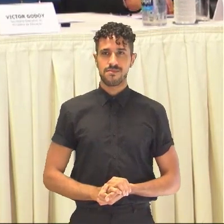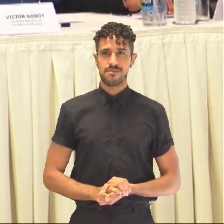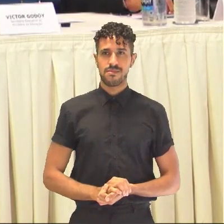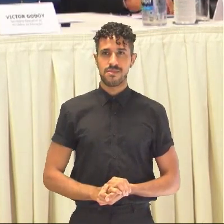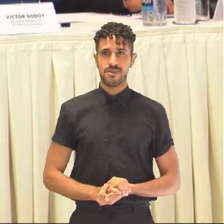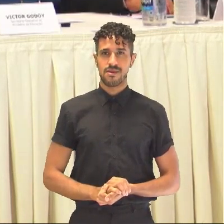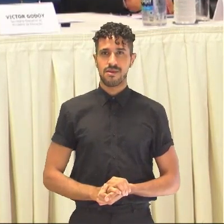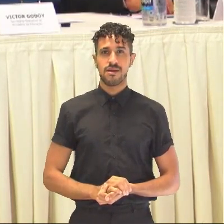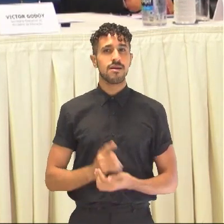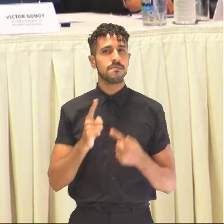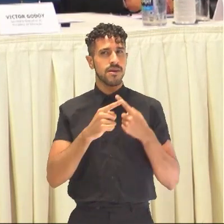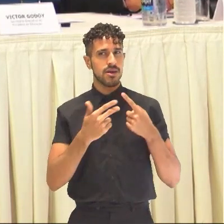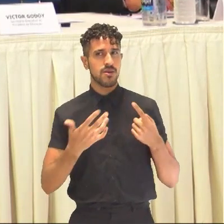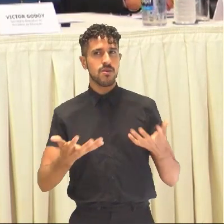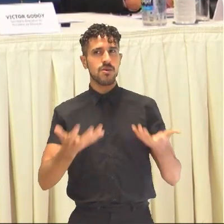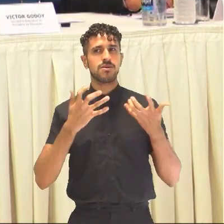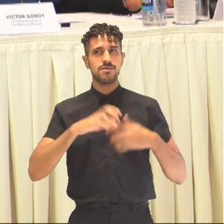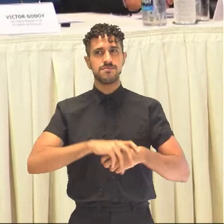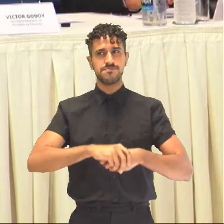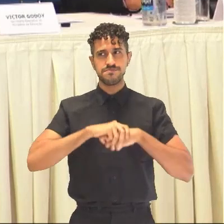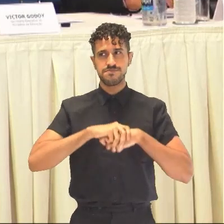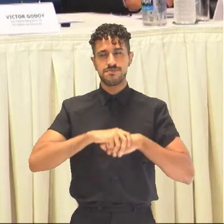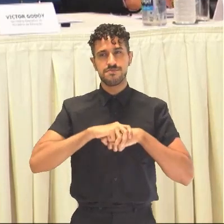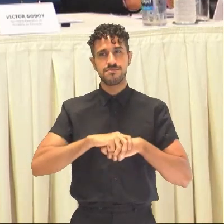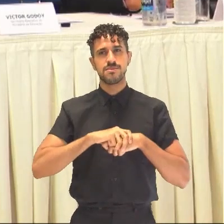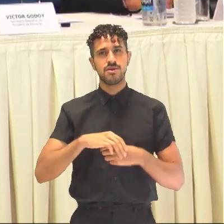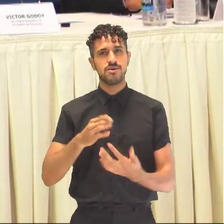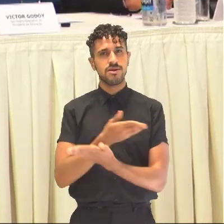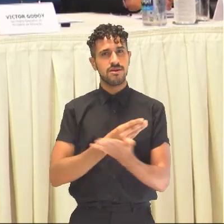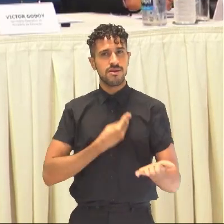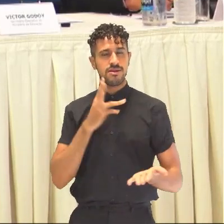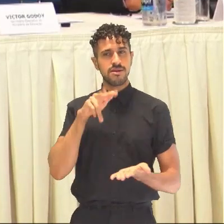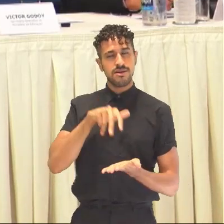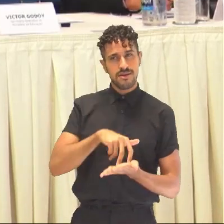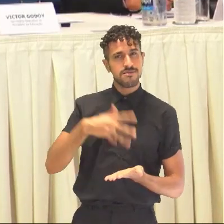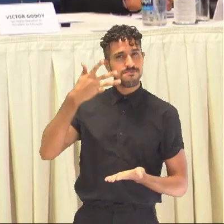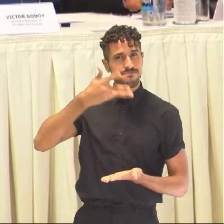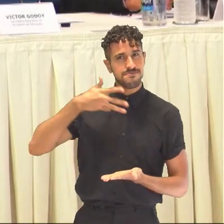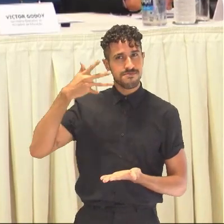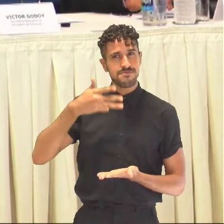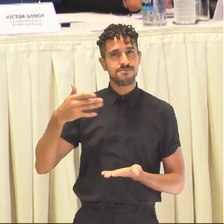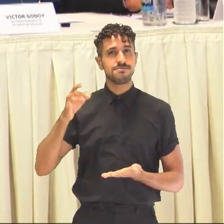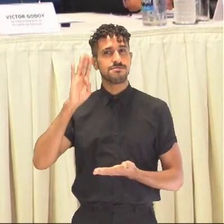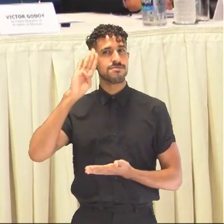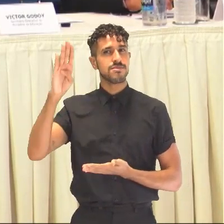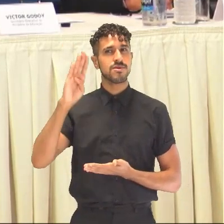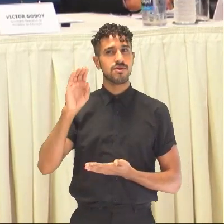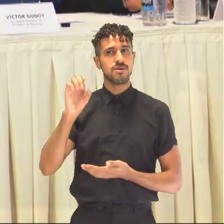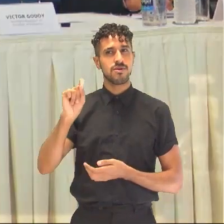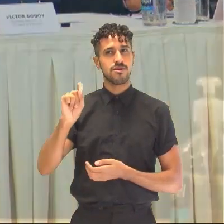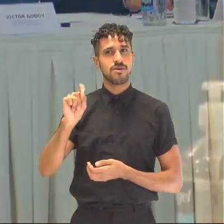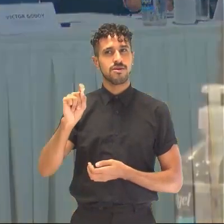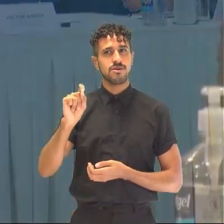Bom, em primeiro lugar, eu quero aqui cumprimentar os presentes aqui na mesa, um especial aqui o nosso